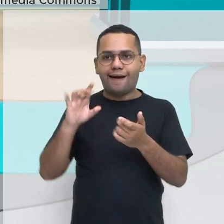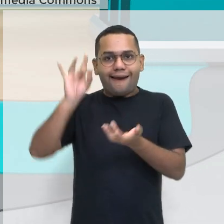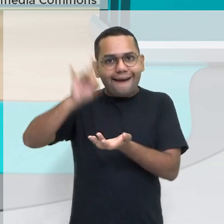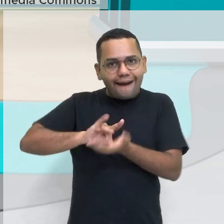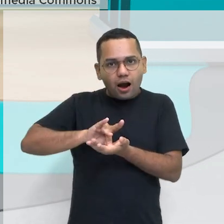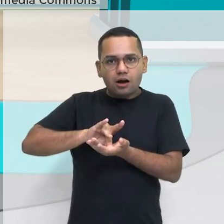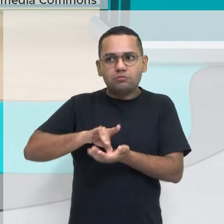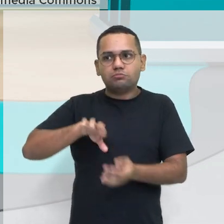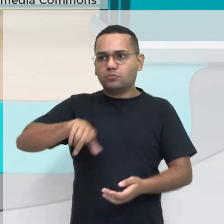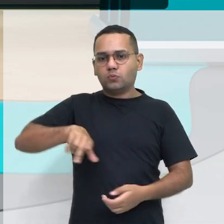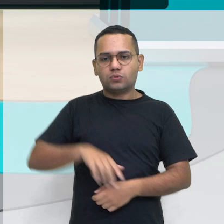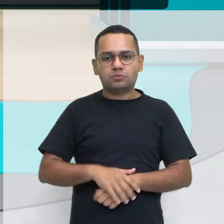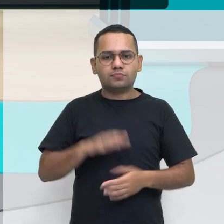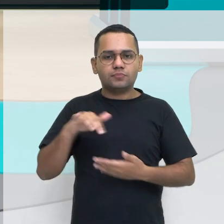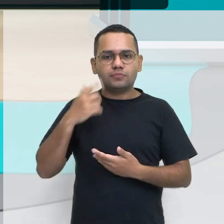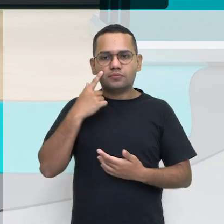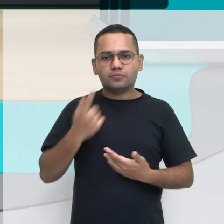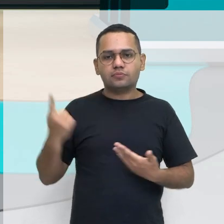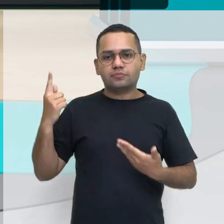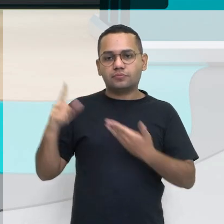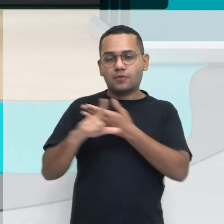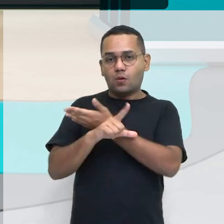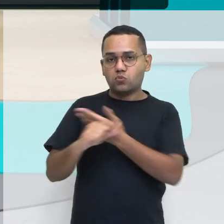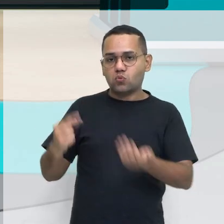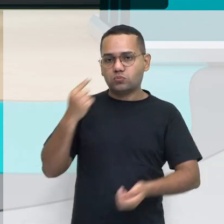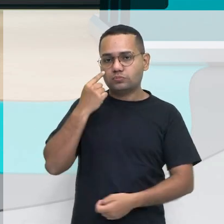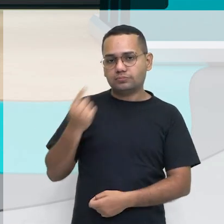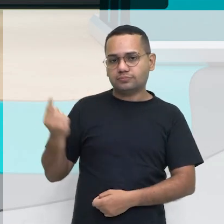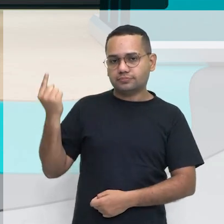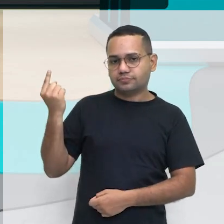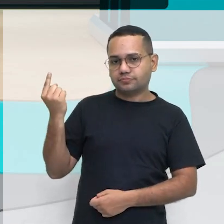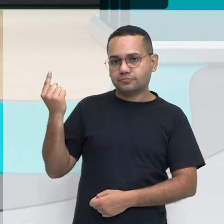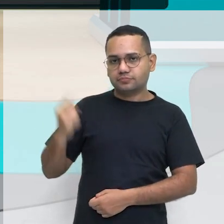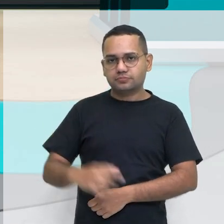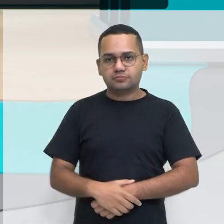artista aqui é Hans